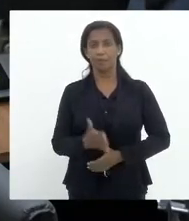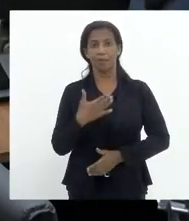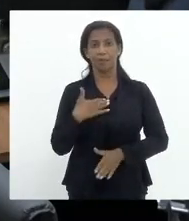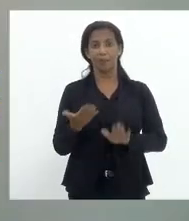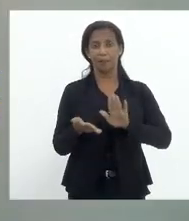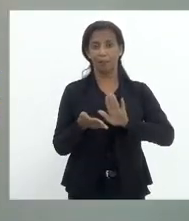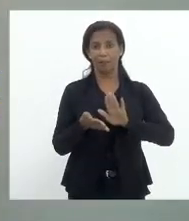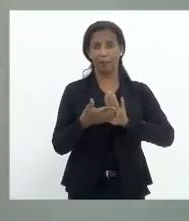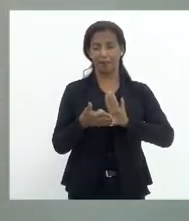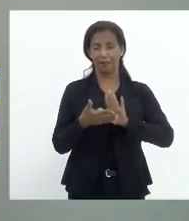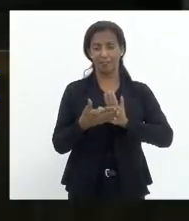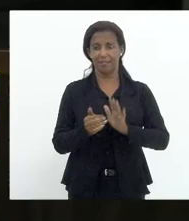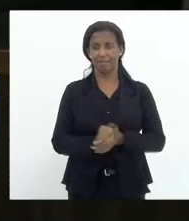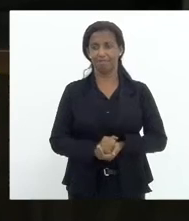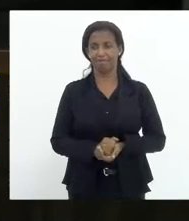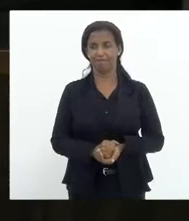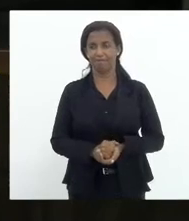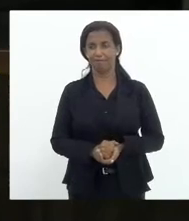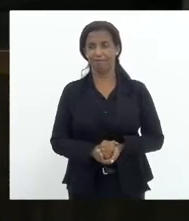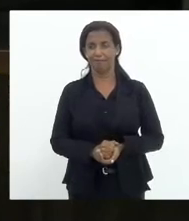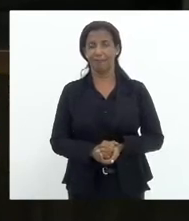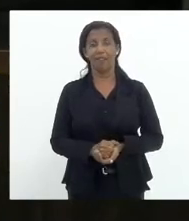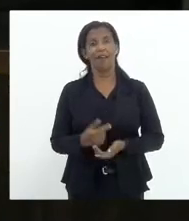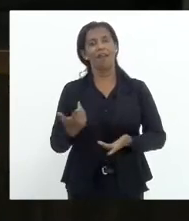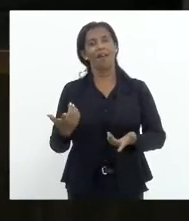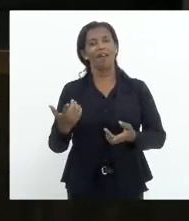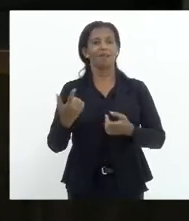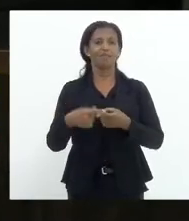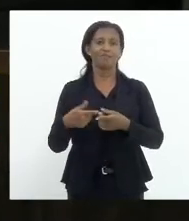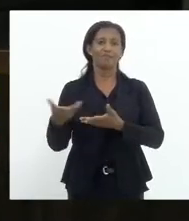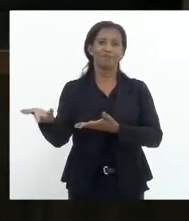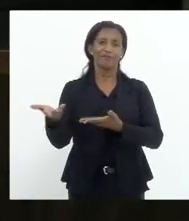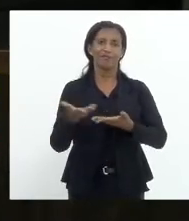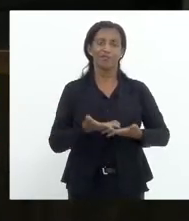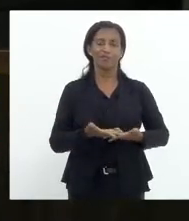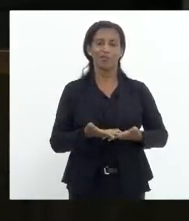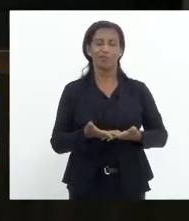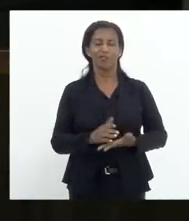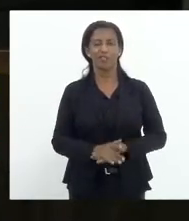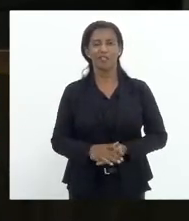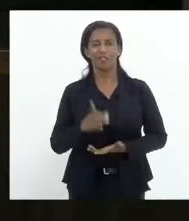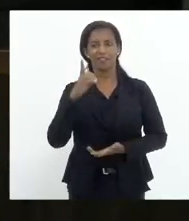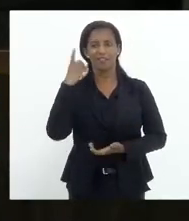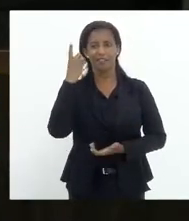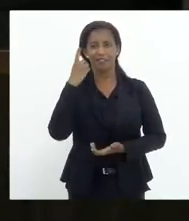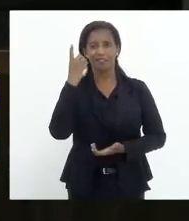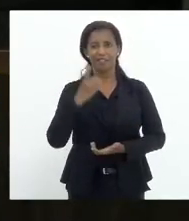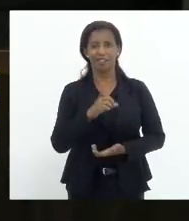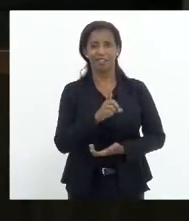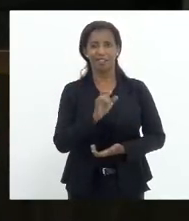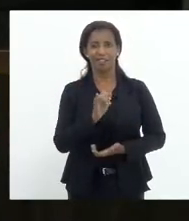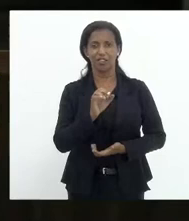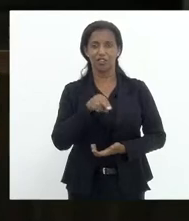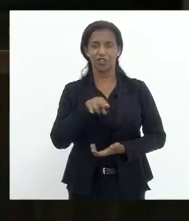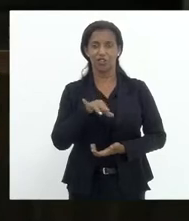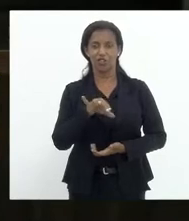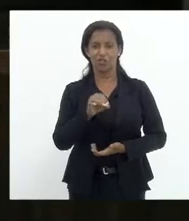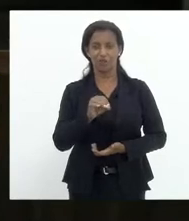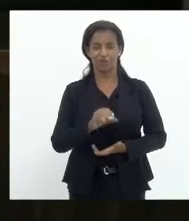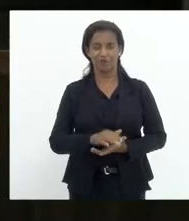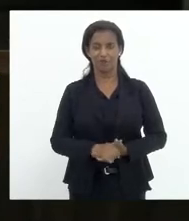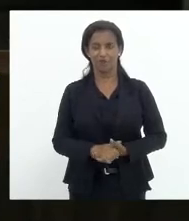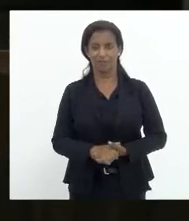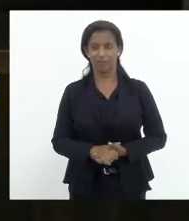dar meu parecer a Mas é porque eu convidei o deputado Oi Dionísio este motivo a